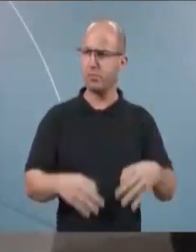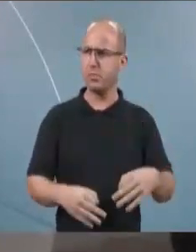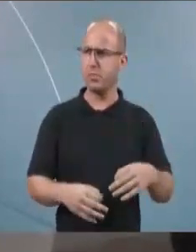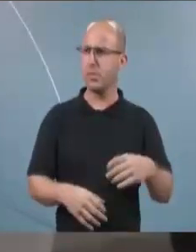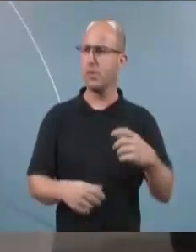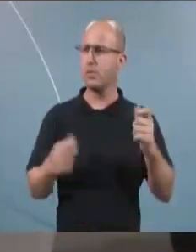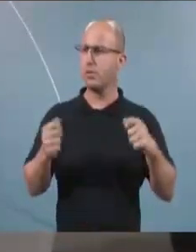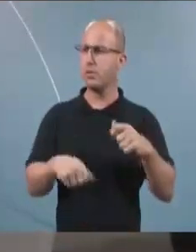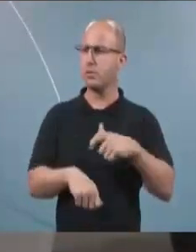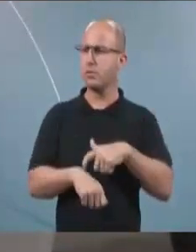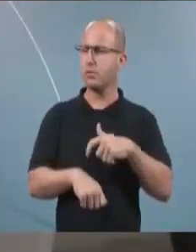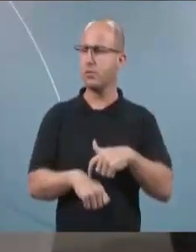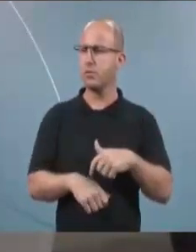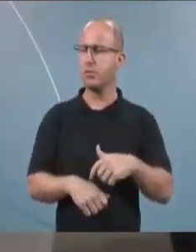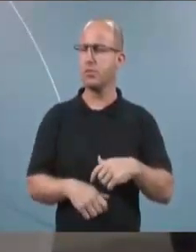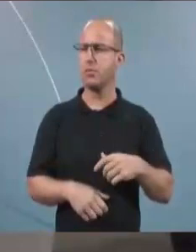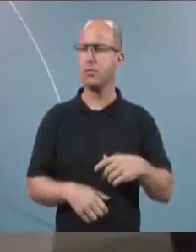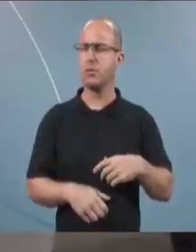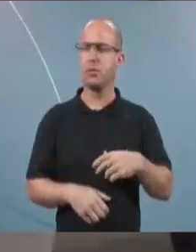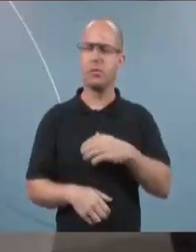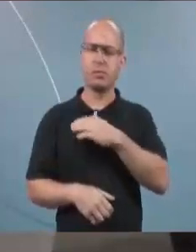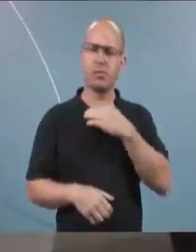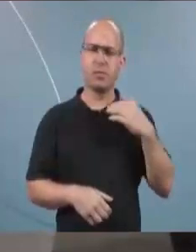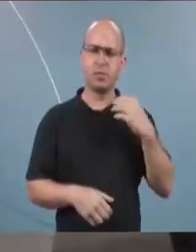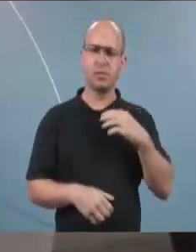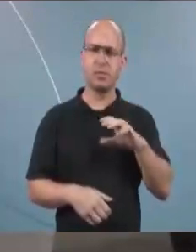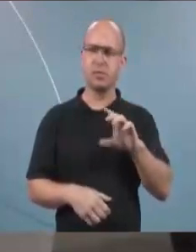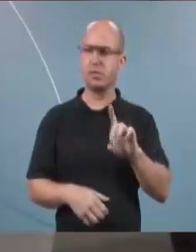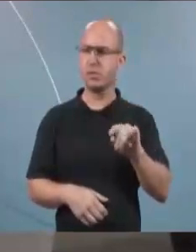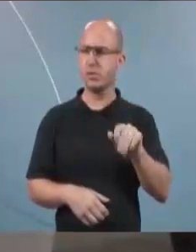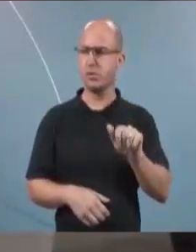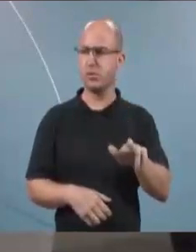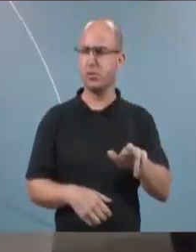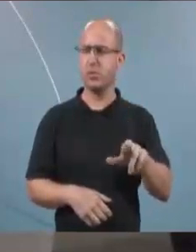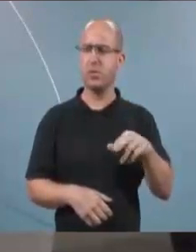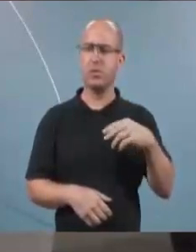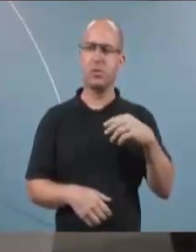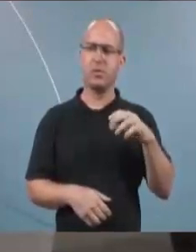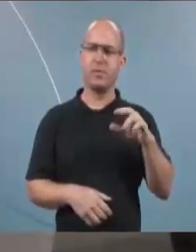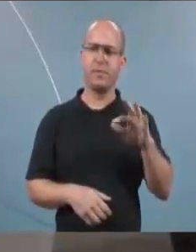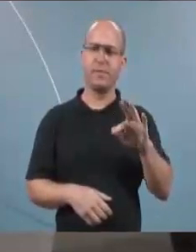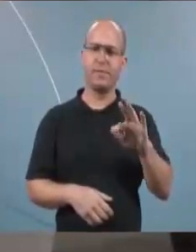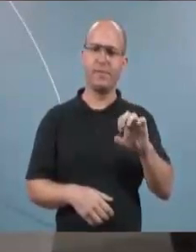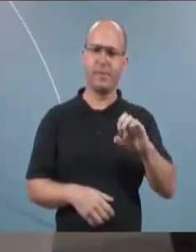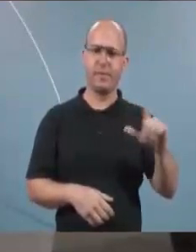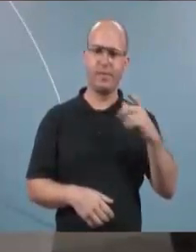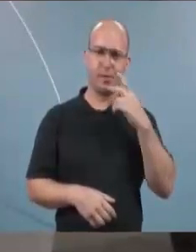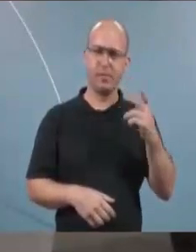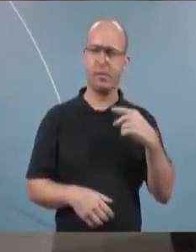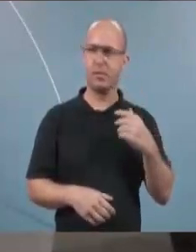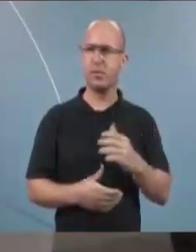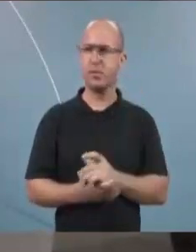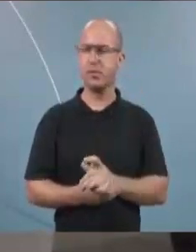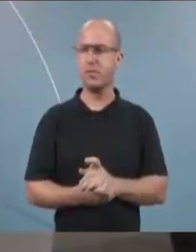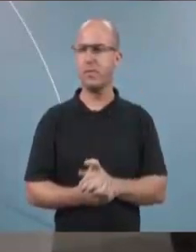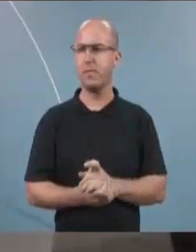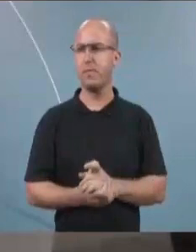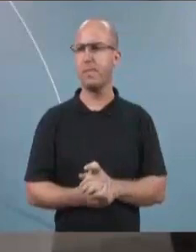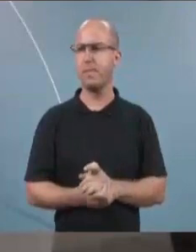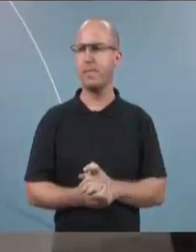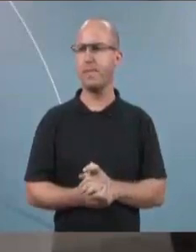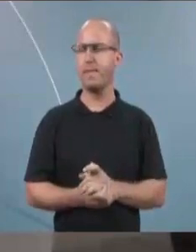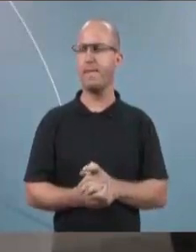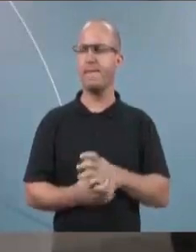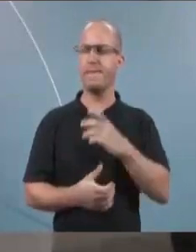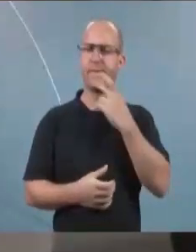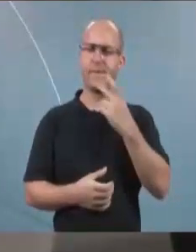do tempo que o finado ditador Fidel Castro usa para dizer aqu babir dele falar aqui pelo menos